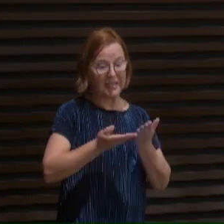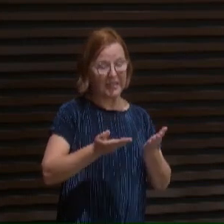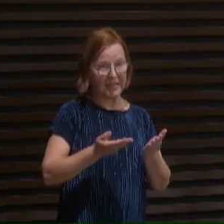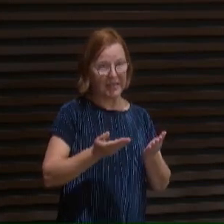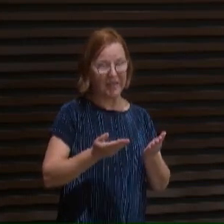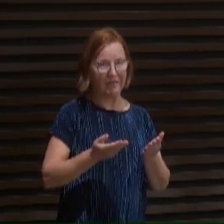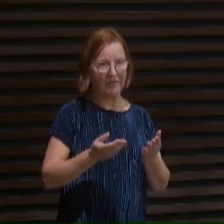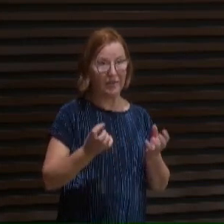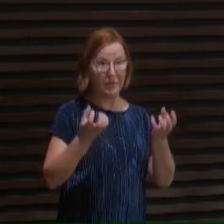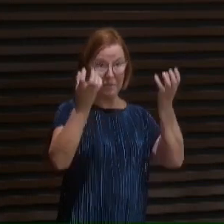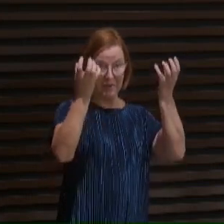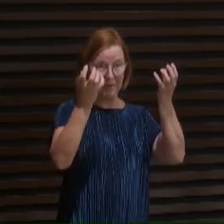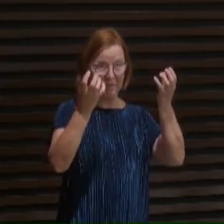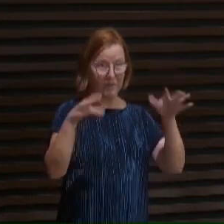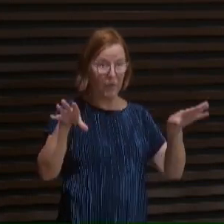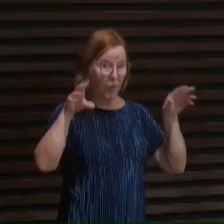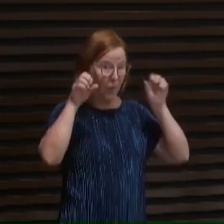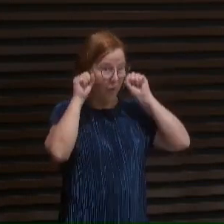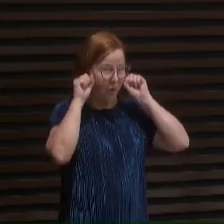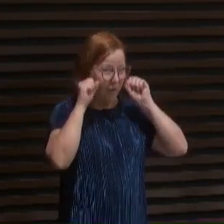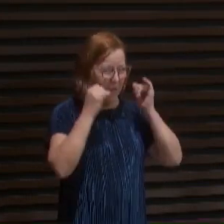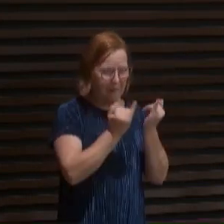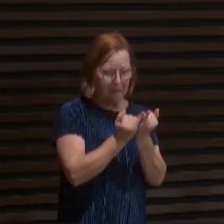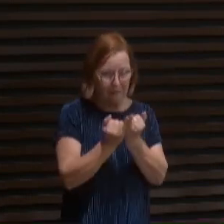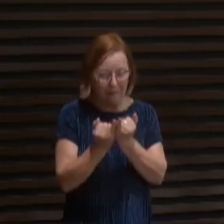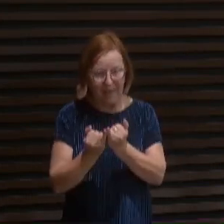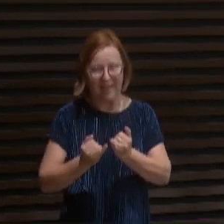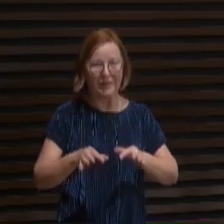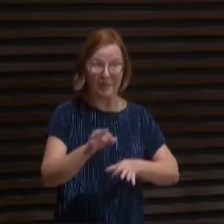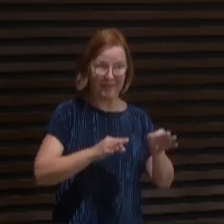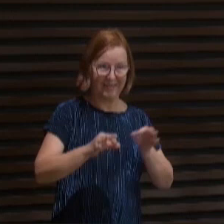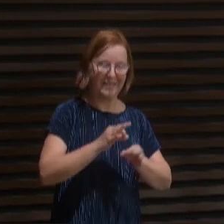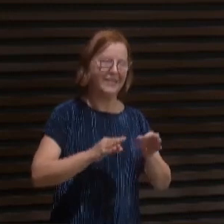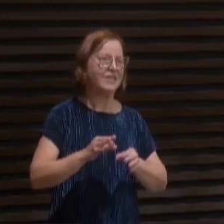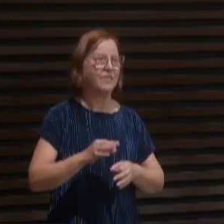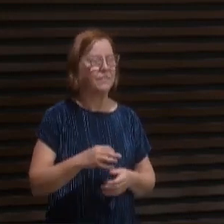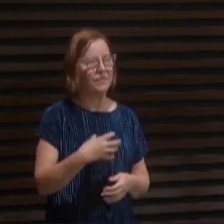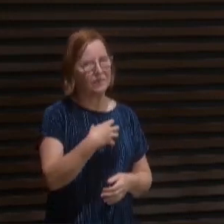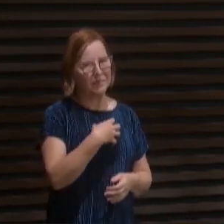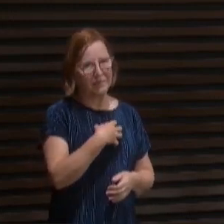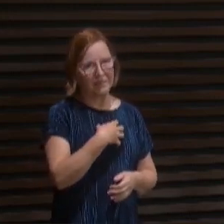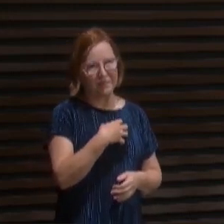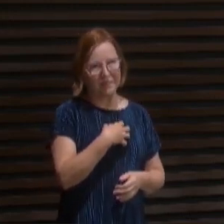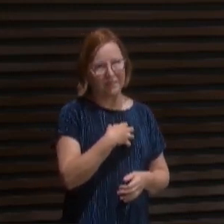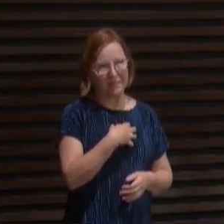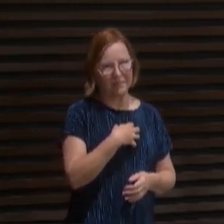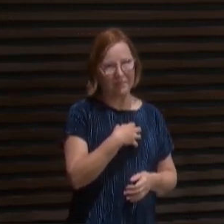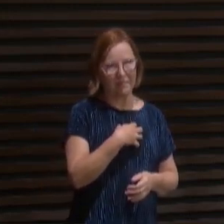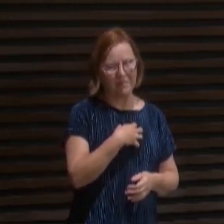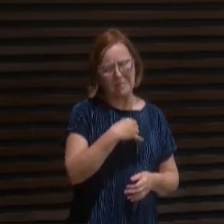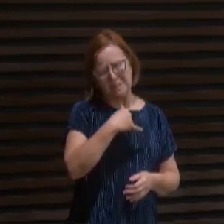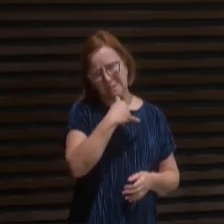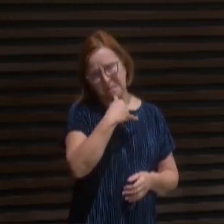muitos anos, ouvindo os comentários sobre os preparativos, sentiu uma leve